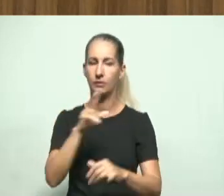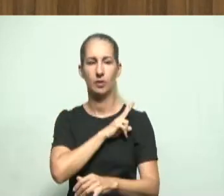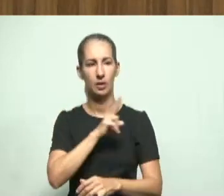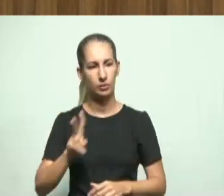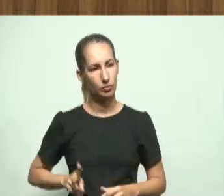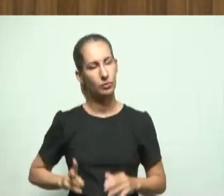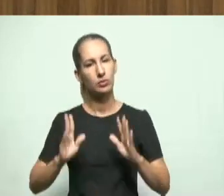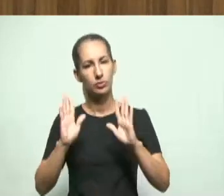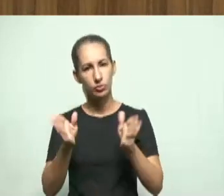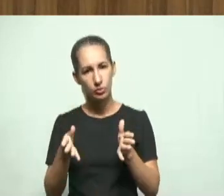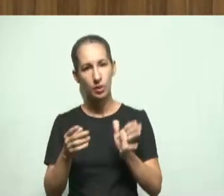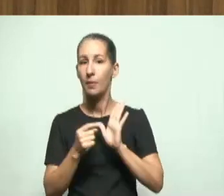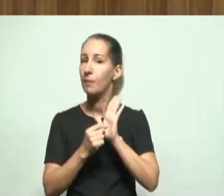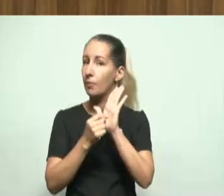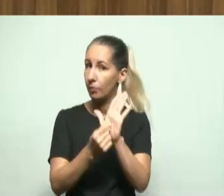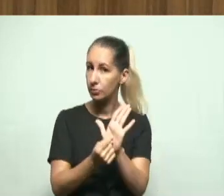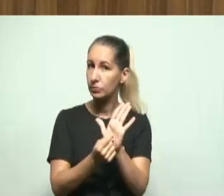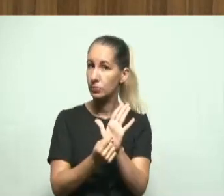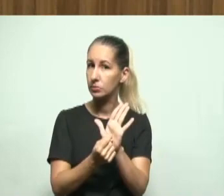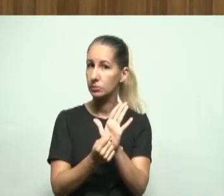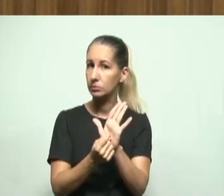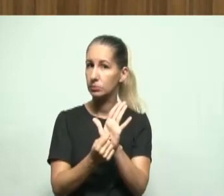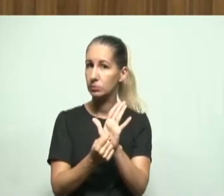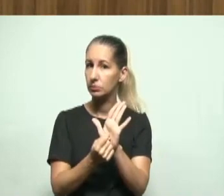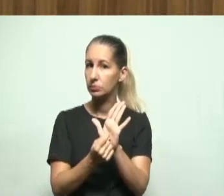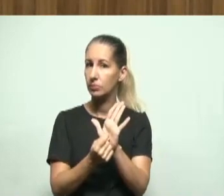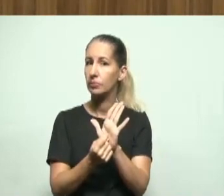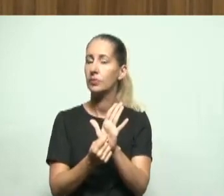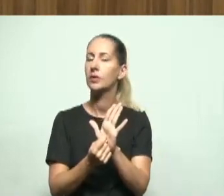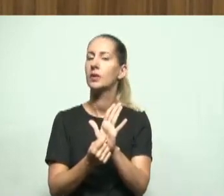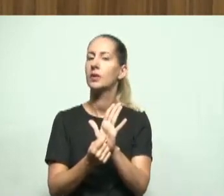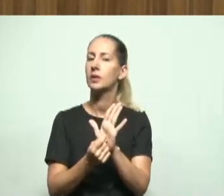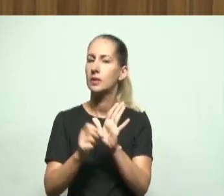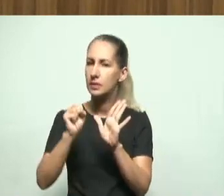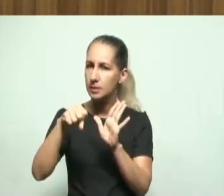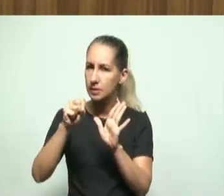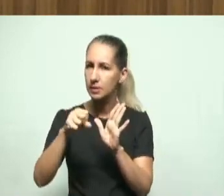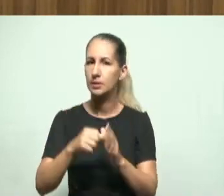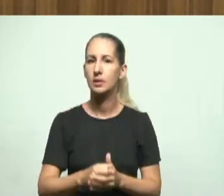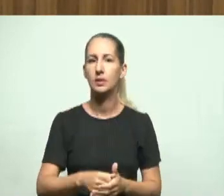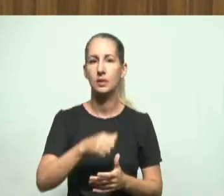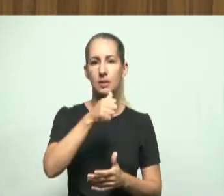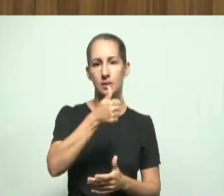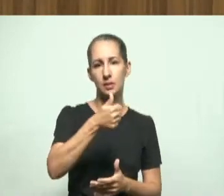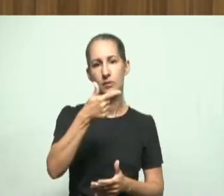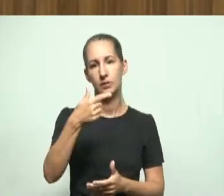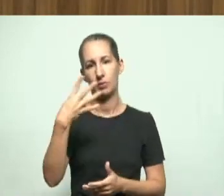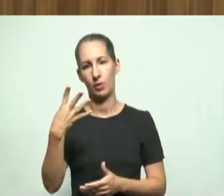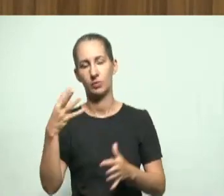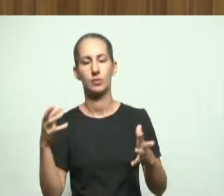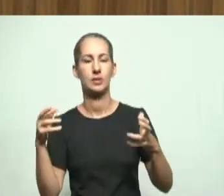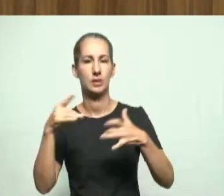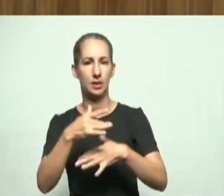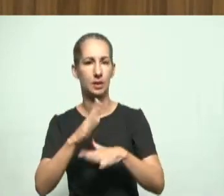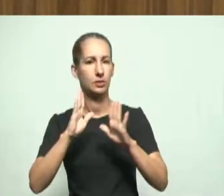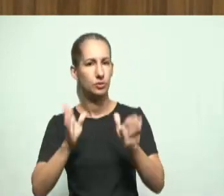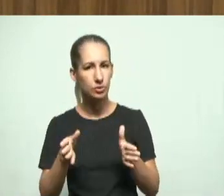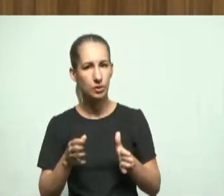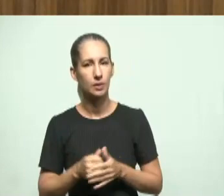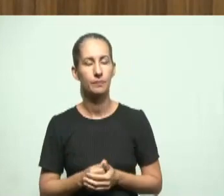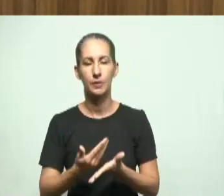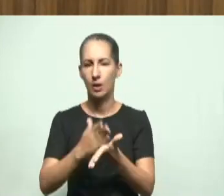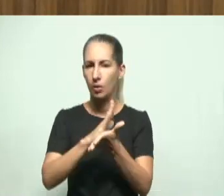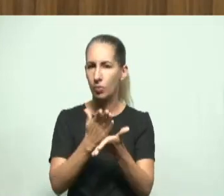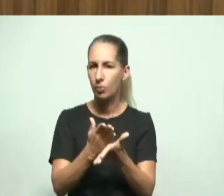aqui, provando que é uma realidade em 124 cidades. Algumas dessas